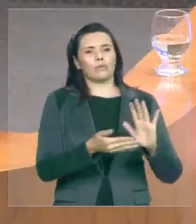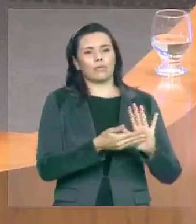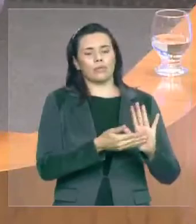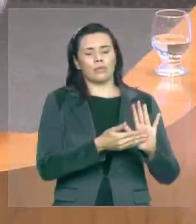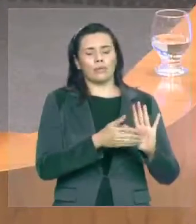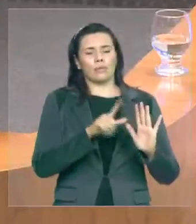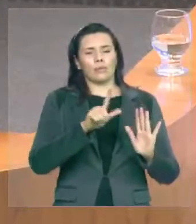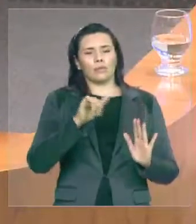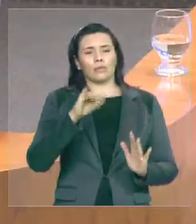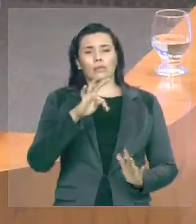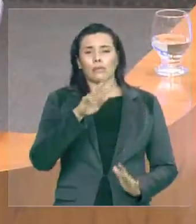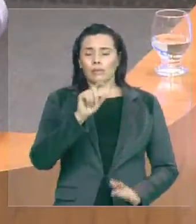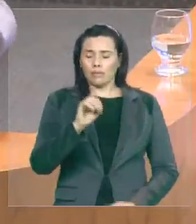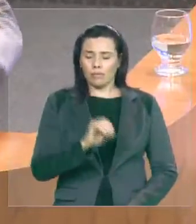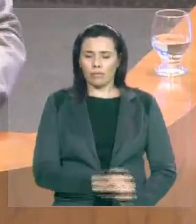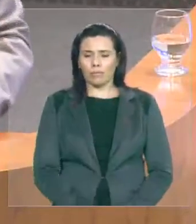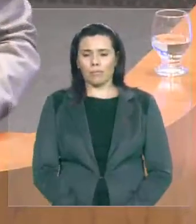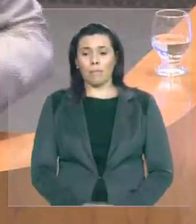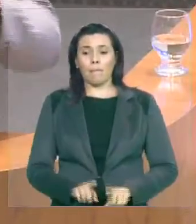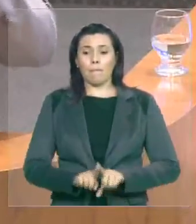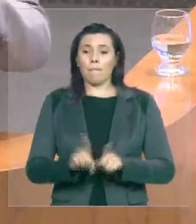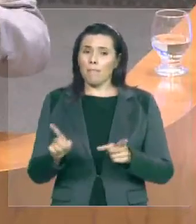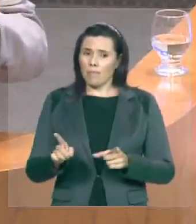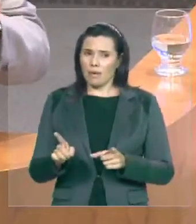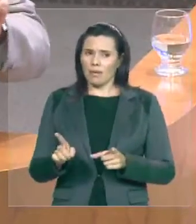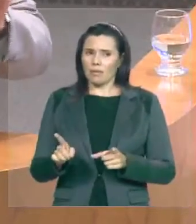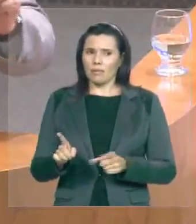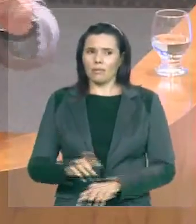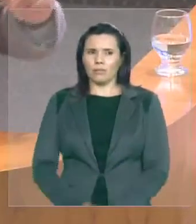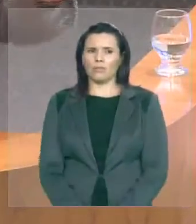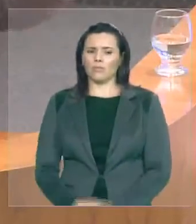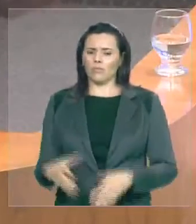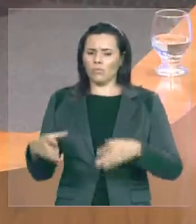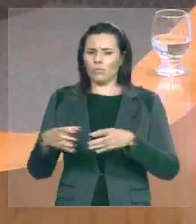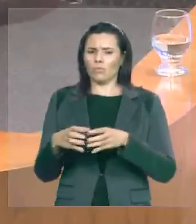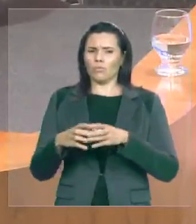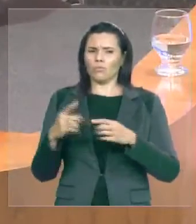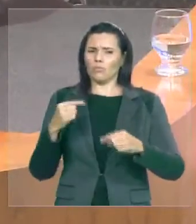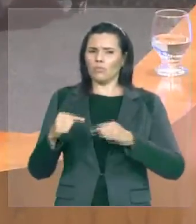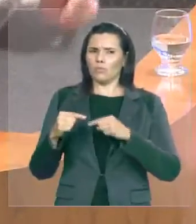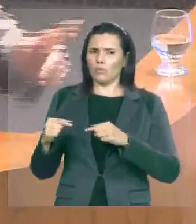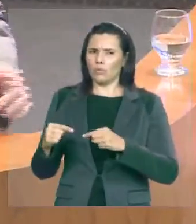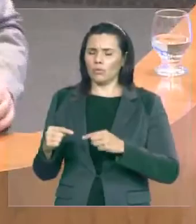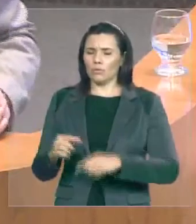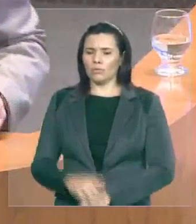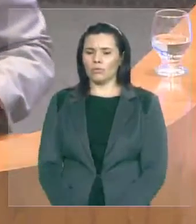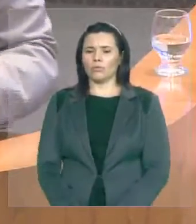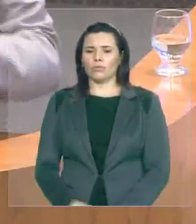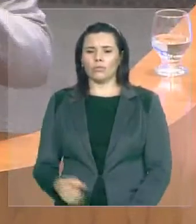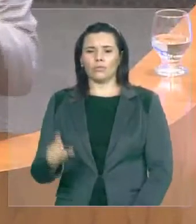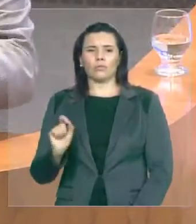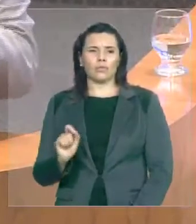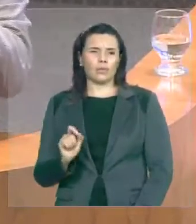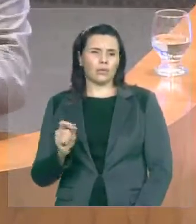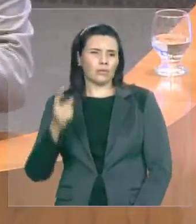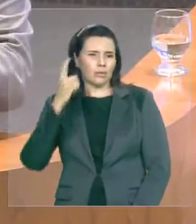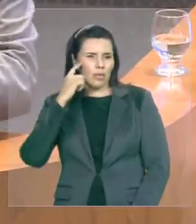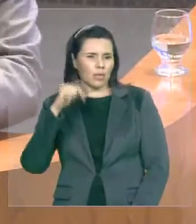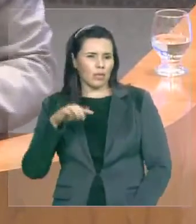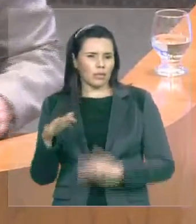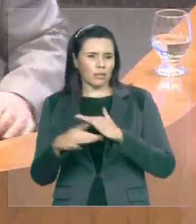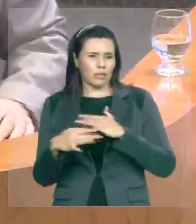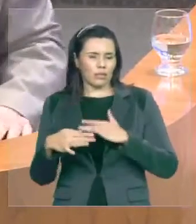A classe política que pensa a cidade e o Maranhão, deputado Otelino, não